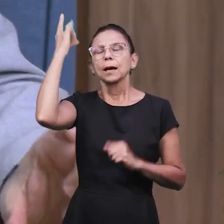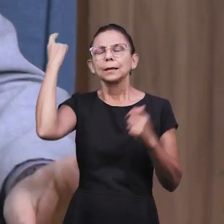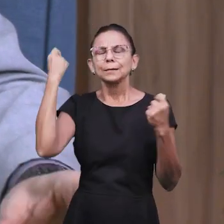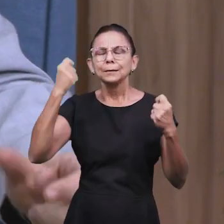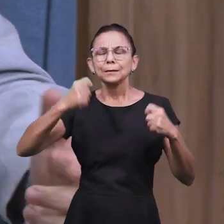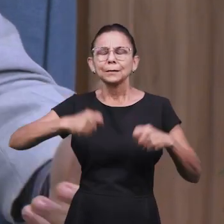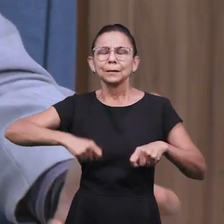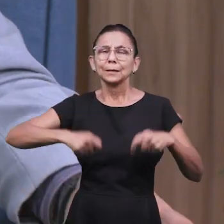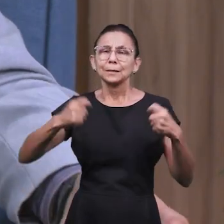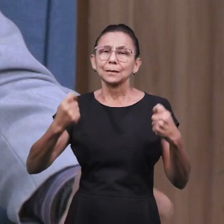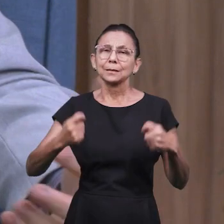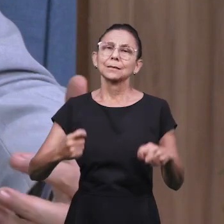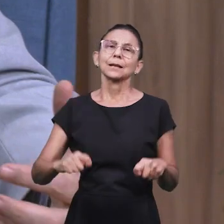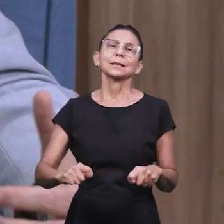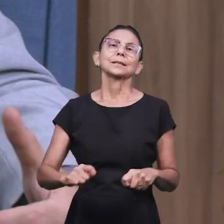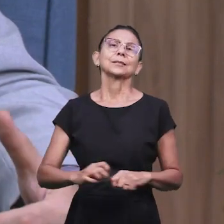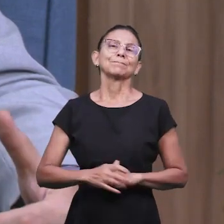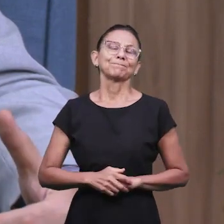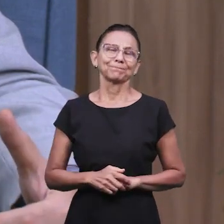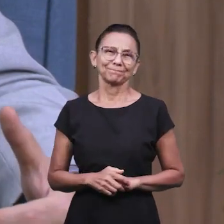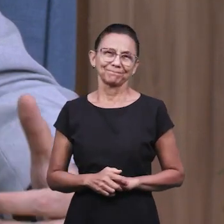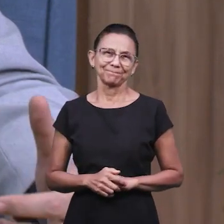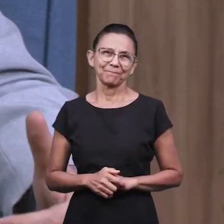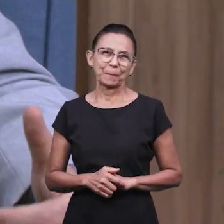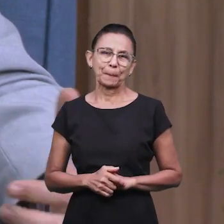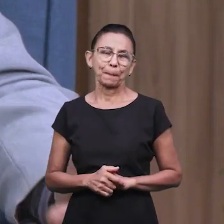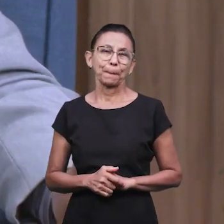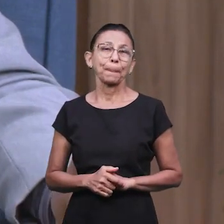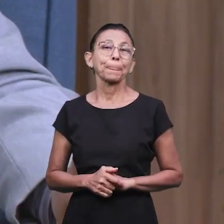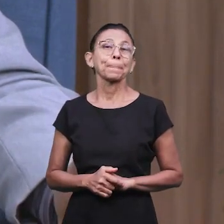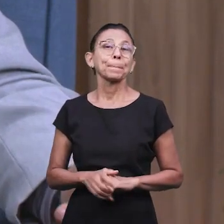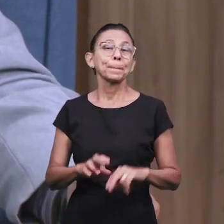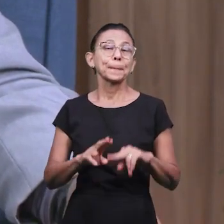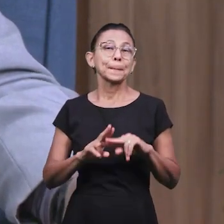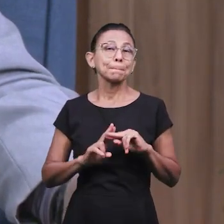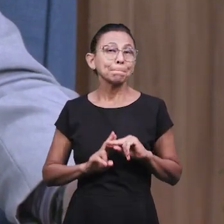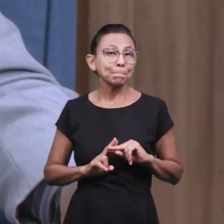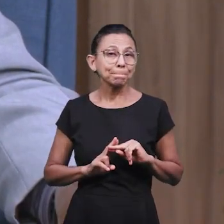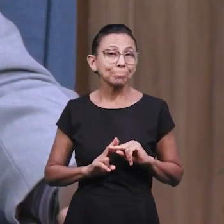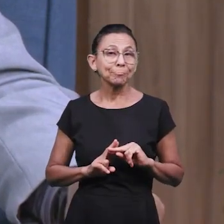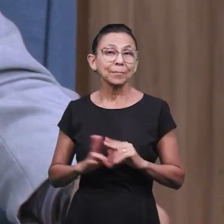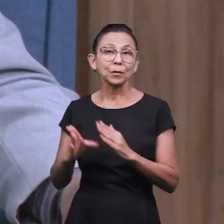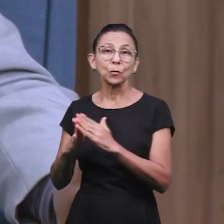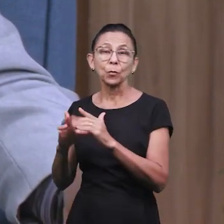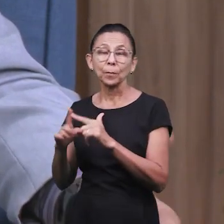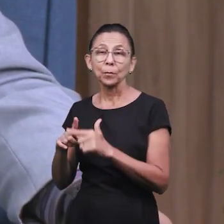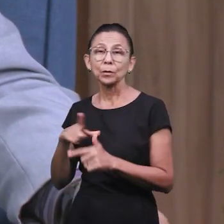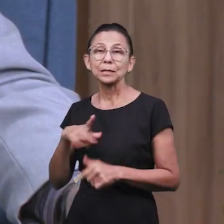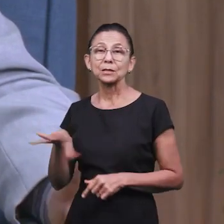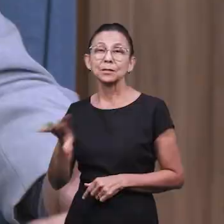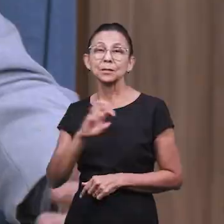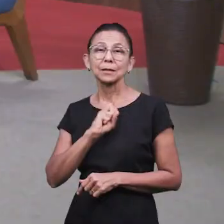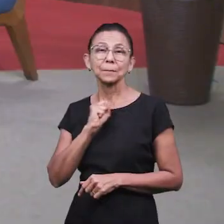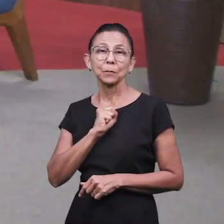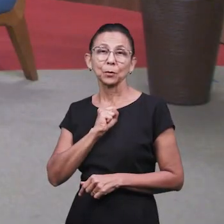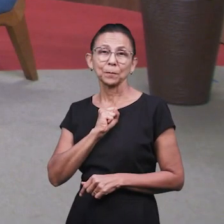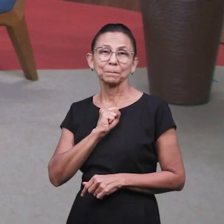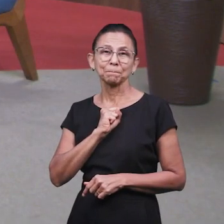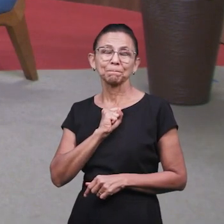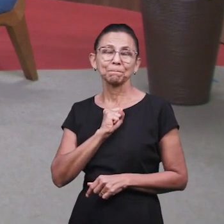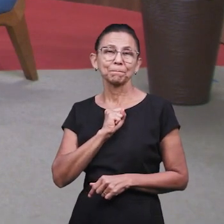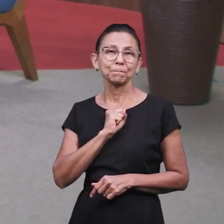é indispensável a operação do Espírito Santo para que ela viva esse amor dos amores, esse amor